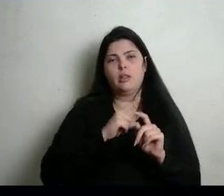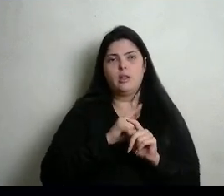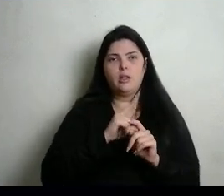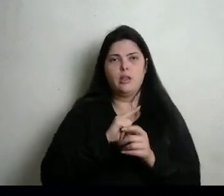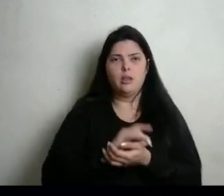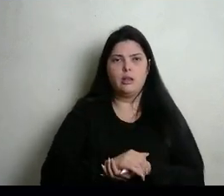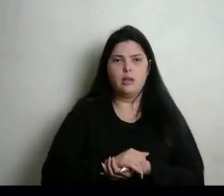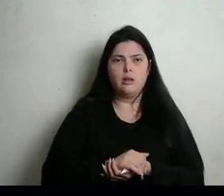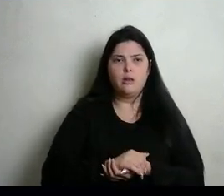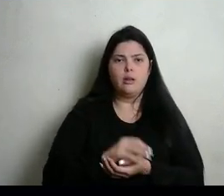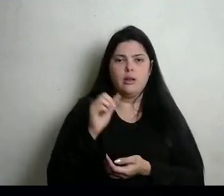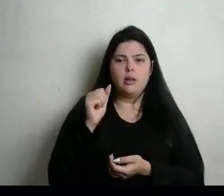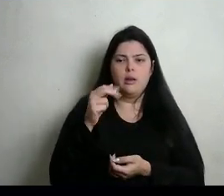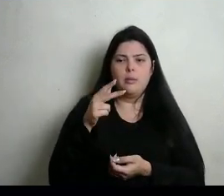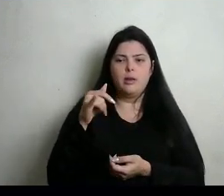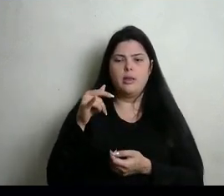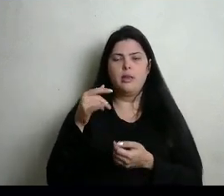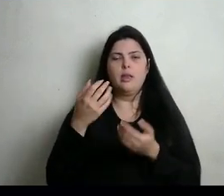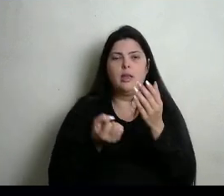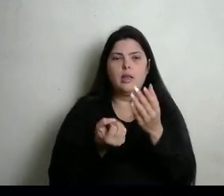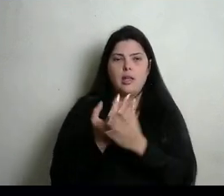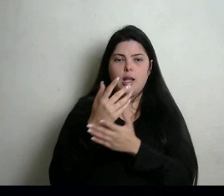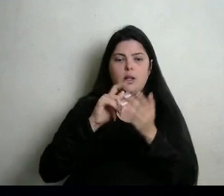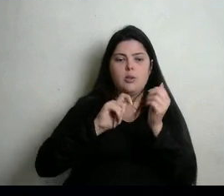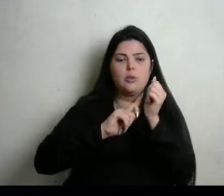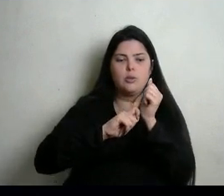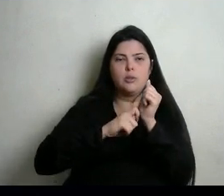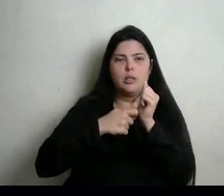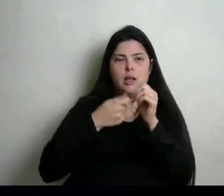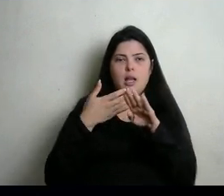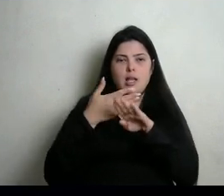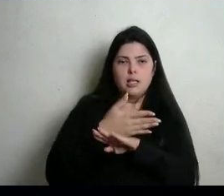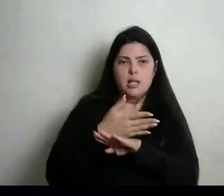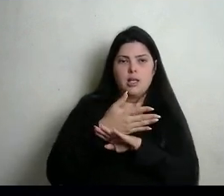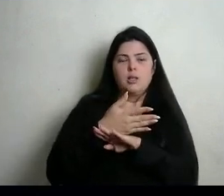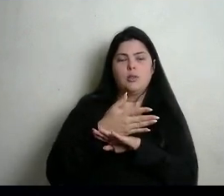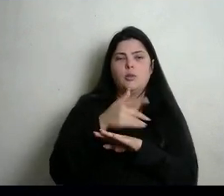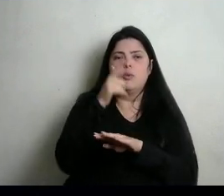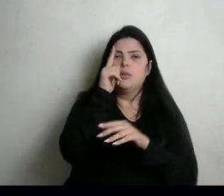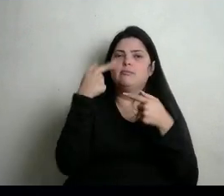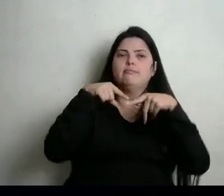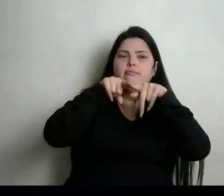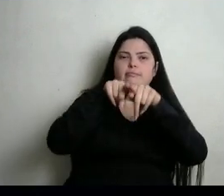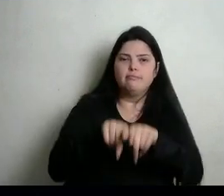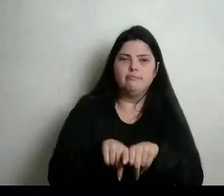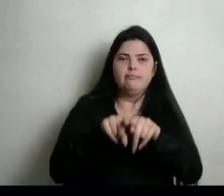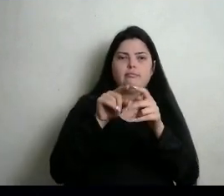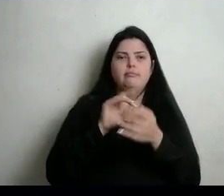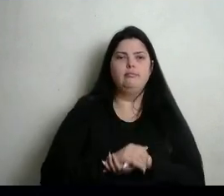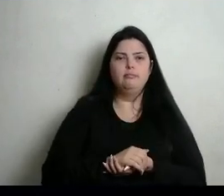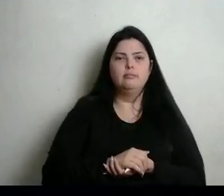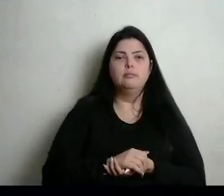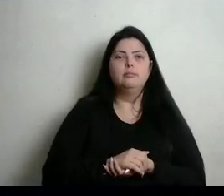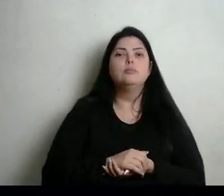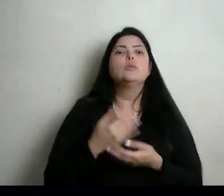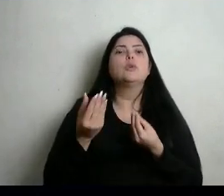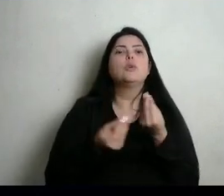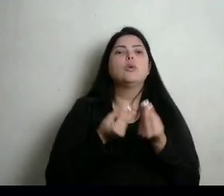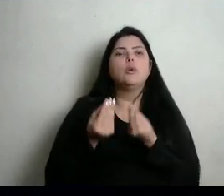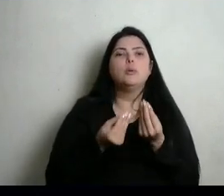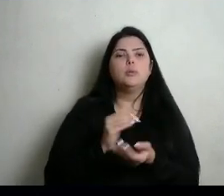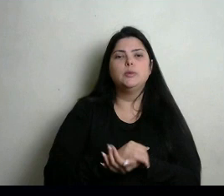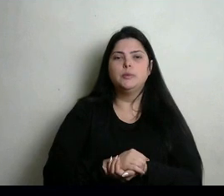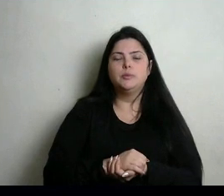API Express criada, tenho a chave de acesso, agora eu consigo realmente integrar. E como é que funciona essa integração? Aqui eu criei